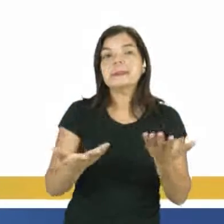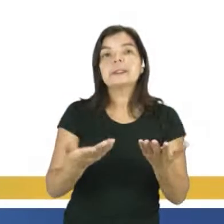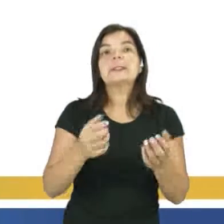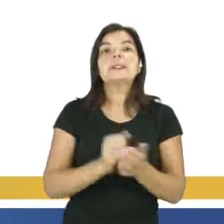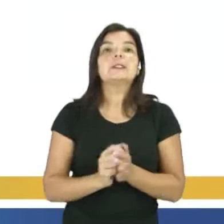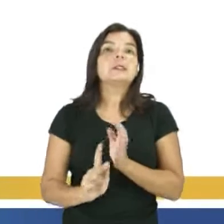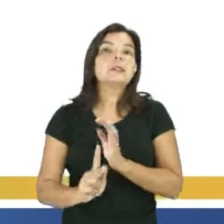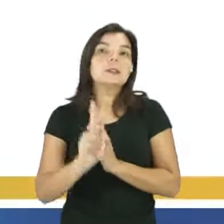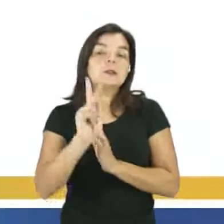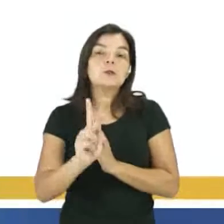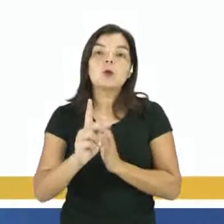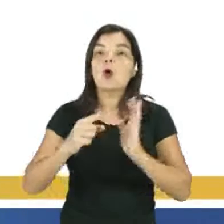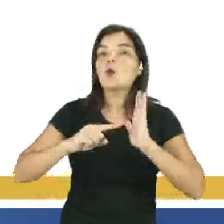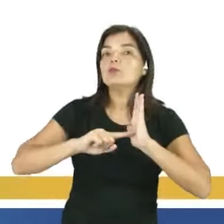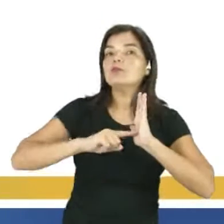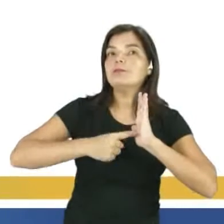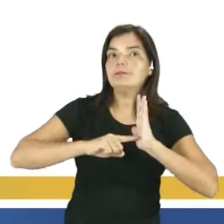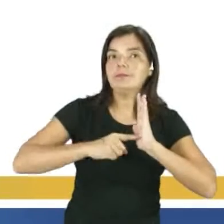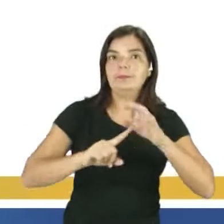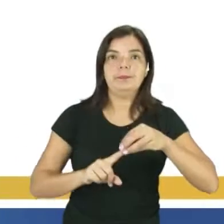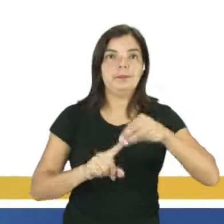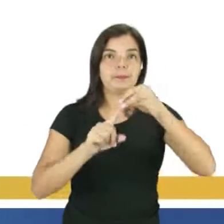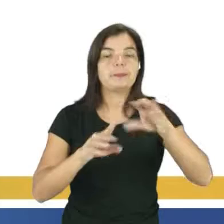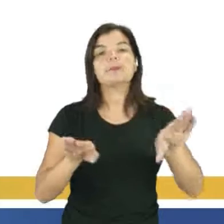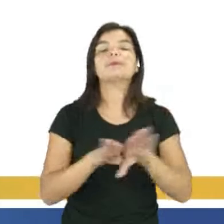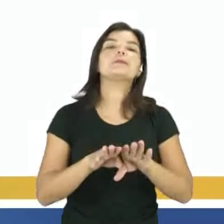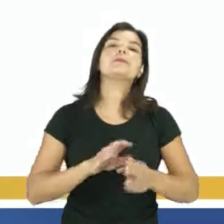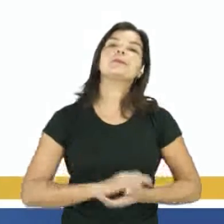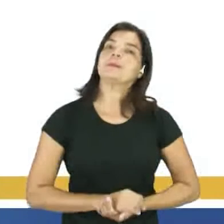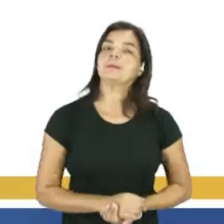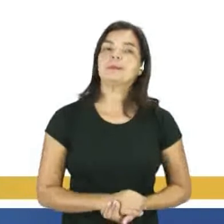reta K, ela fura o plano uma única vez.